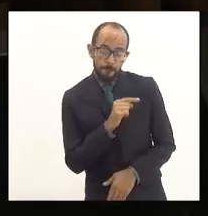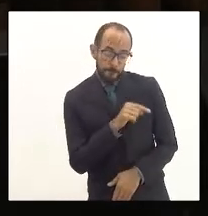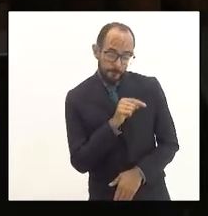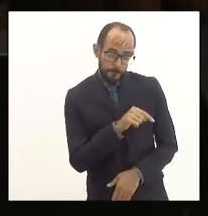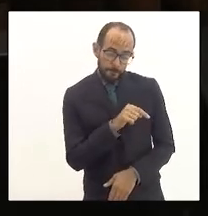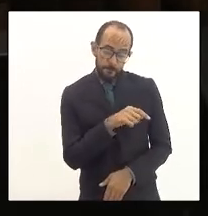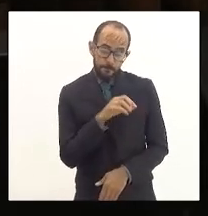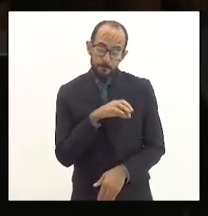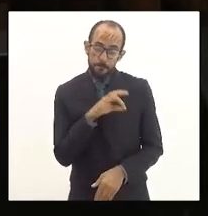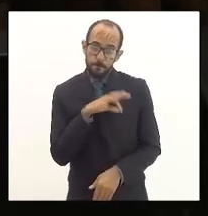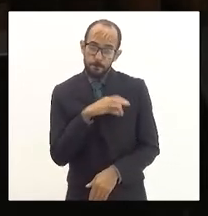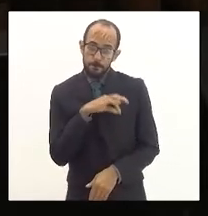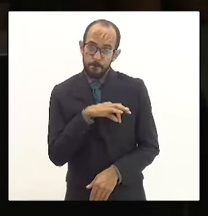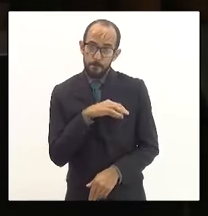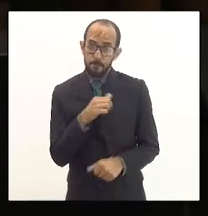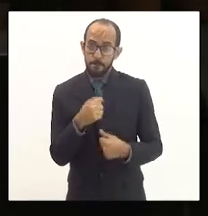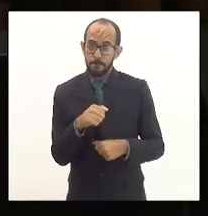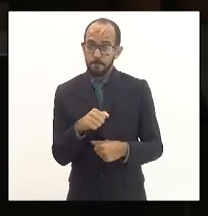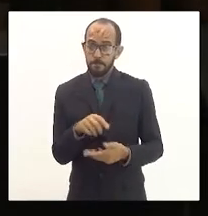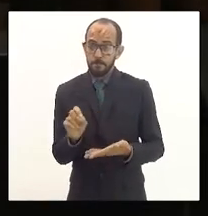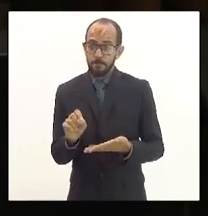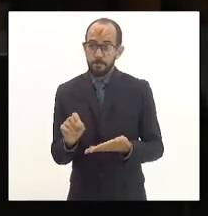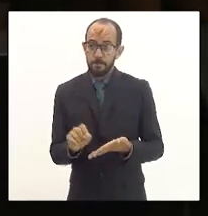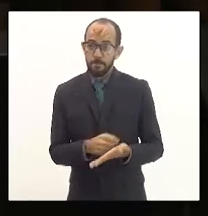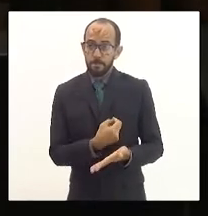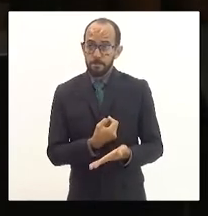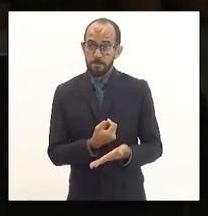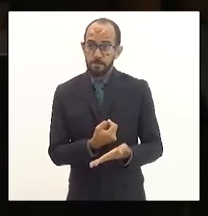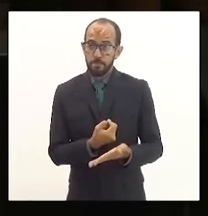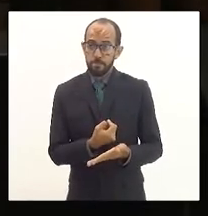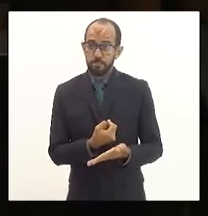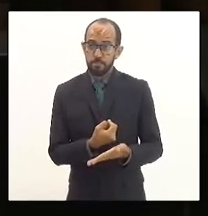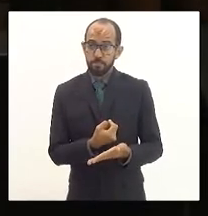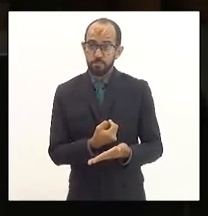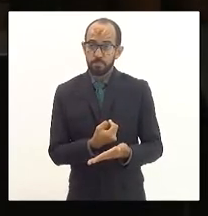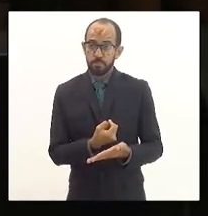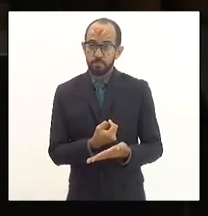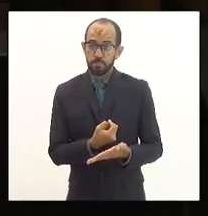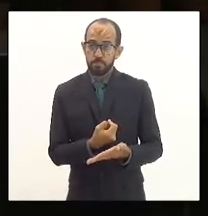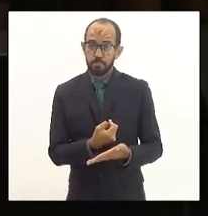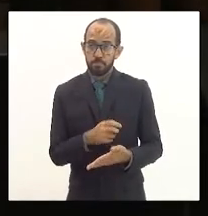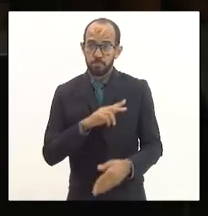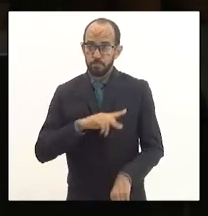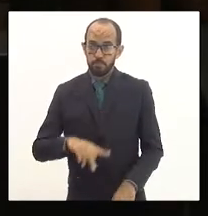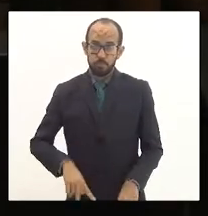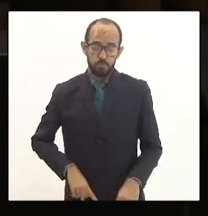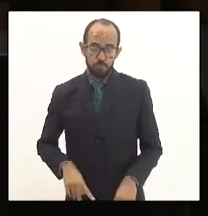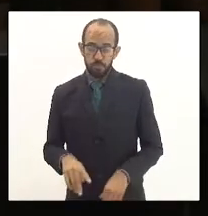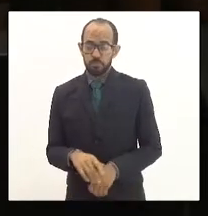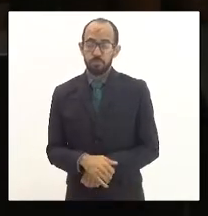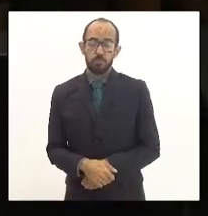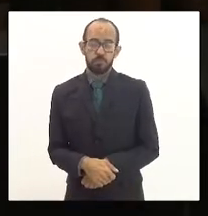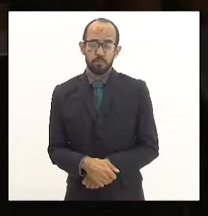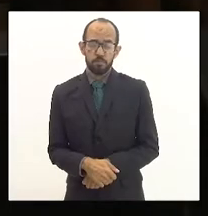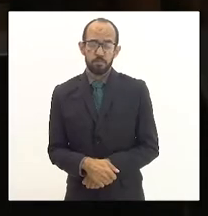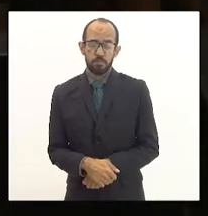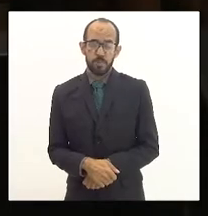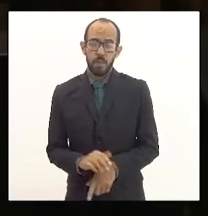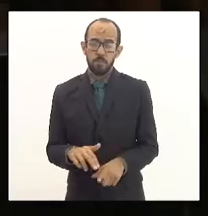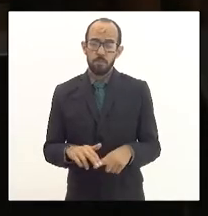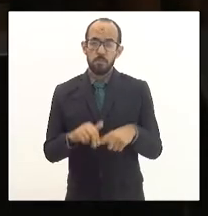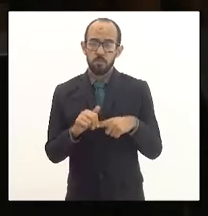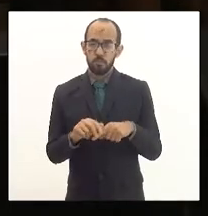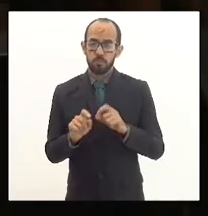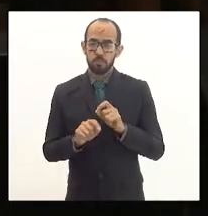esses frisos salarial precisa da sanção e do governo federal e é por isso que é